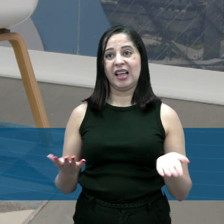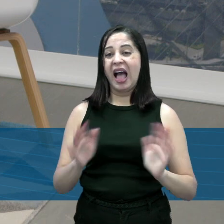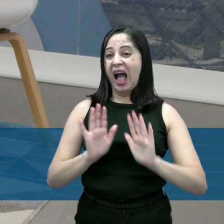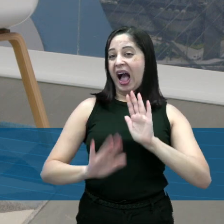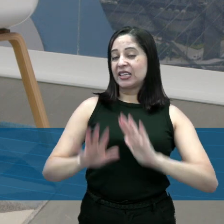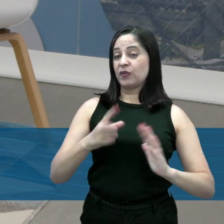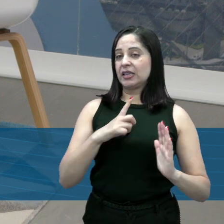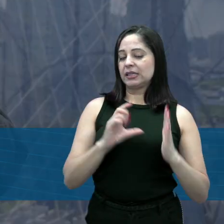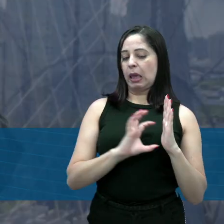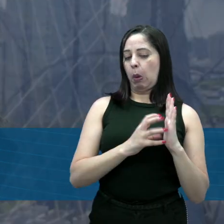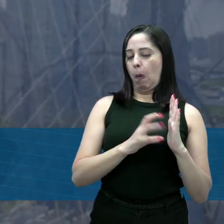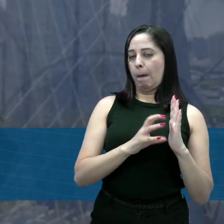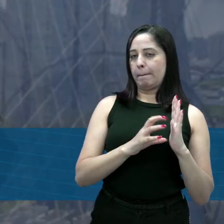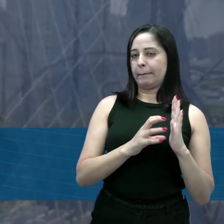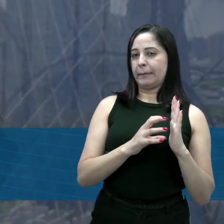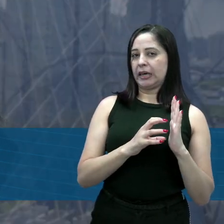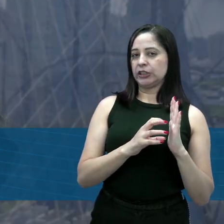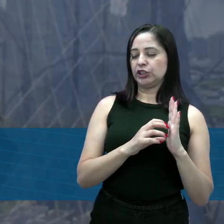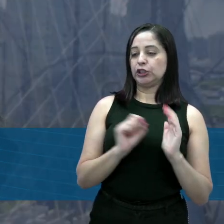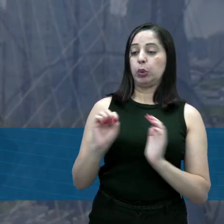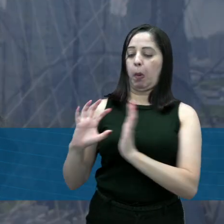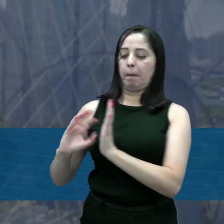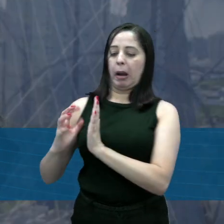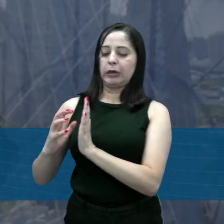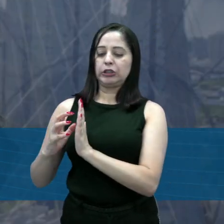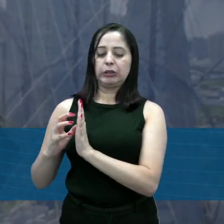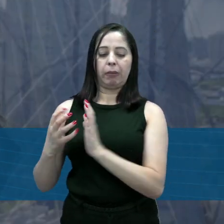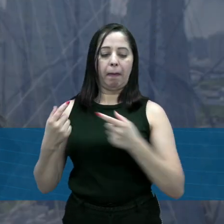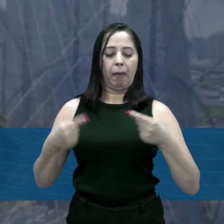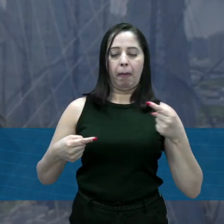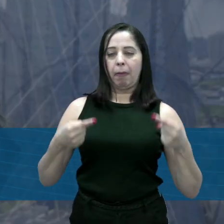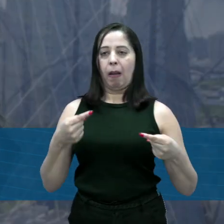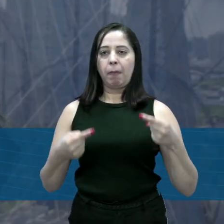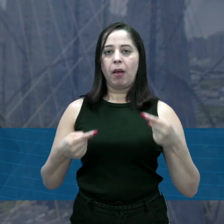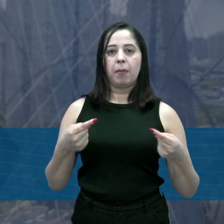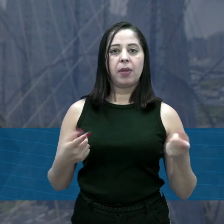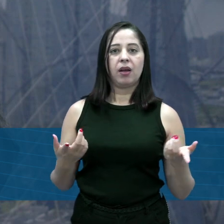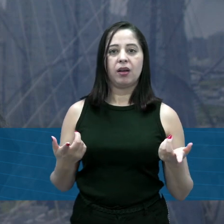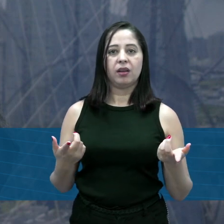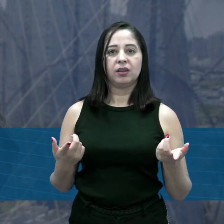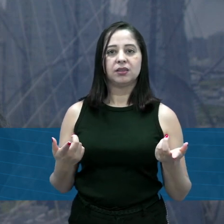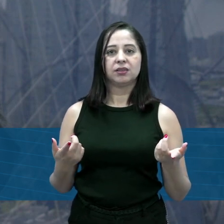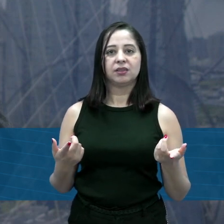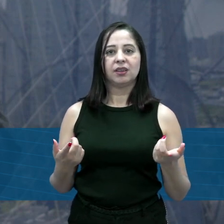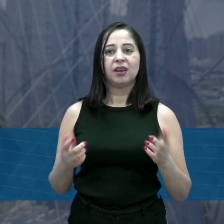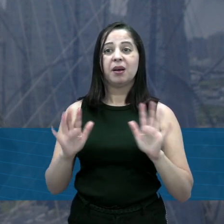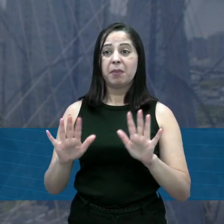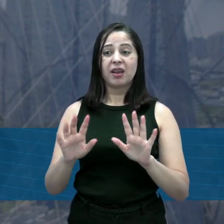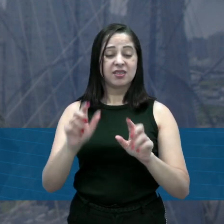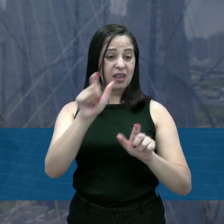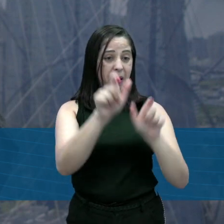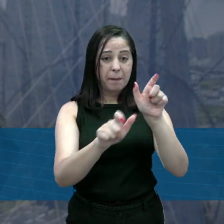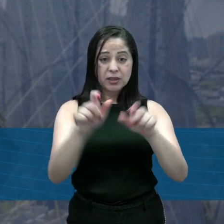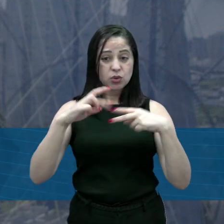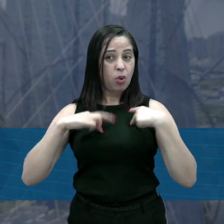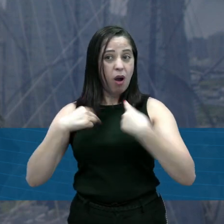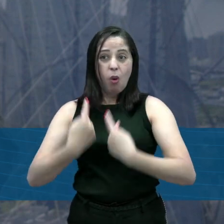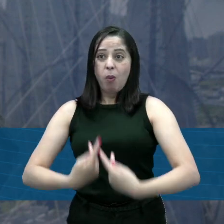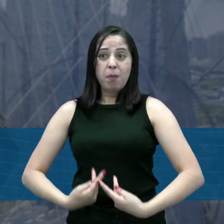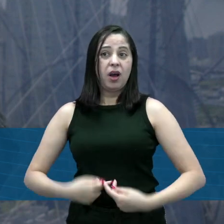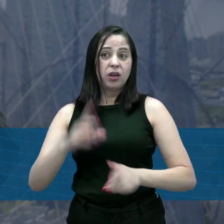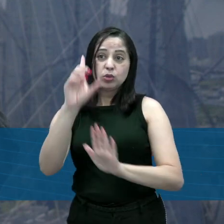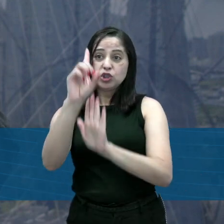uma comunidade específica. E isso fere também tudo, porque o humano ele só precisa ser humano para ter direito humano, ele não precisa mais